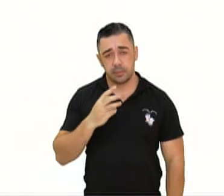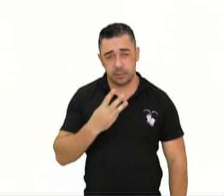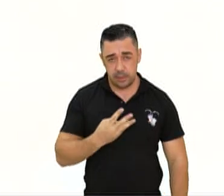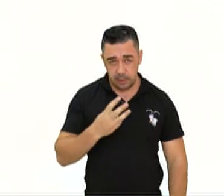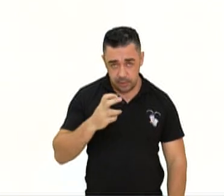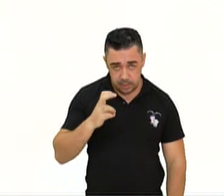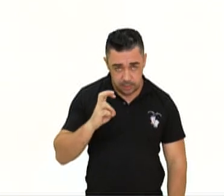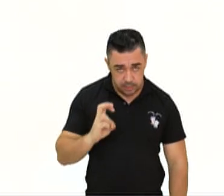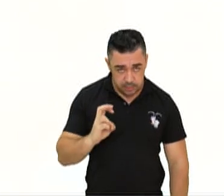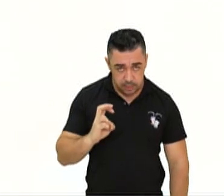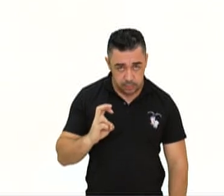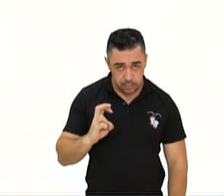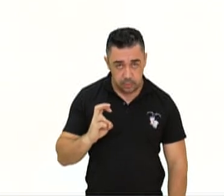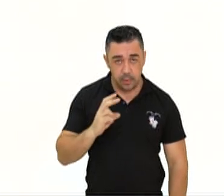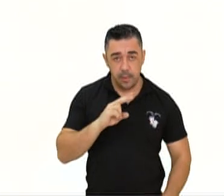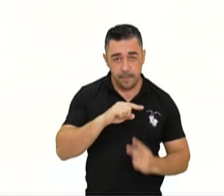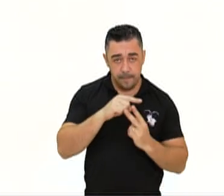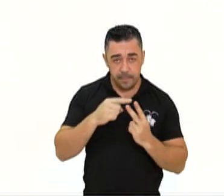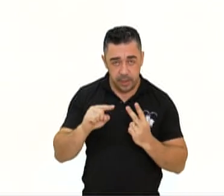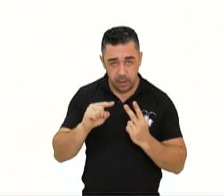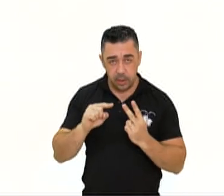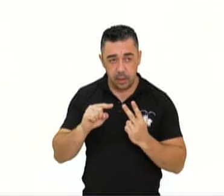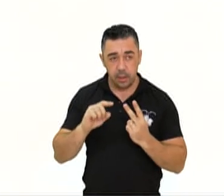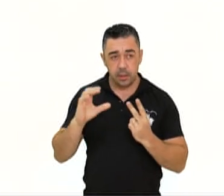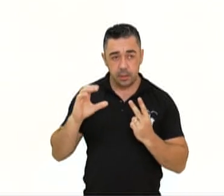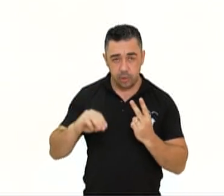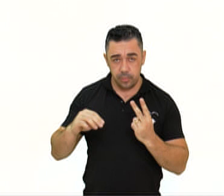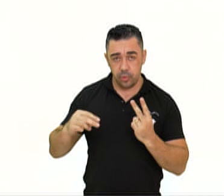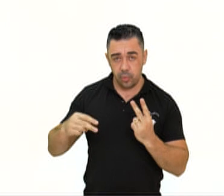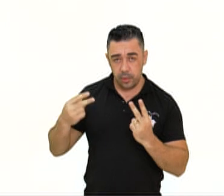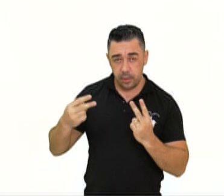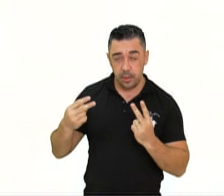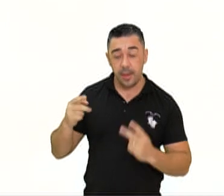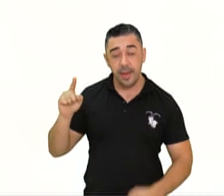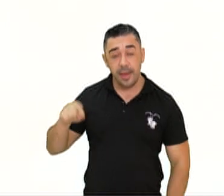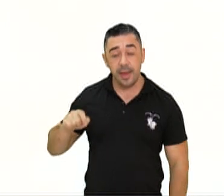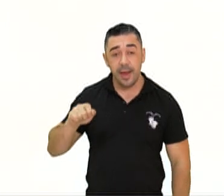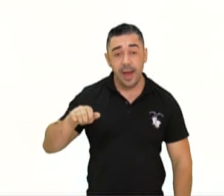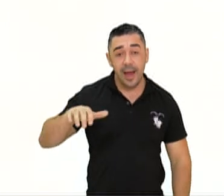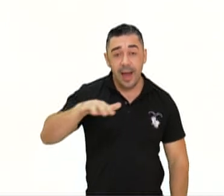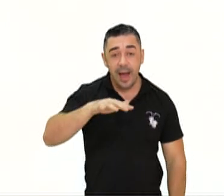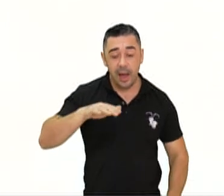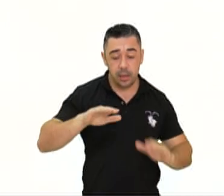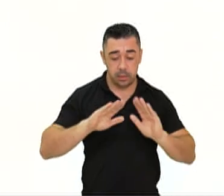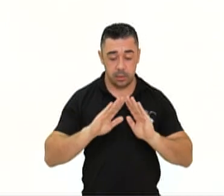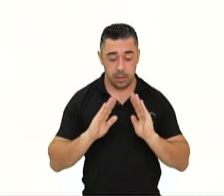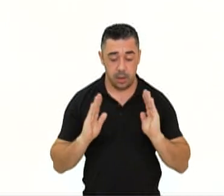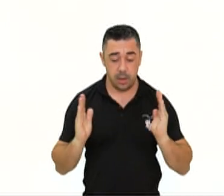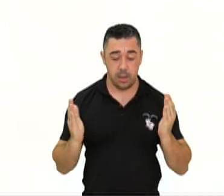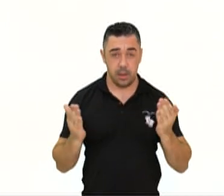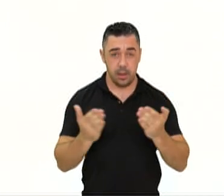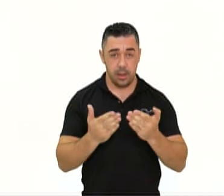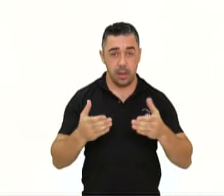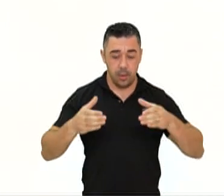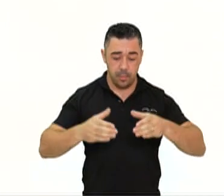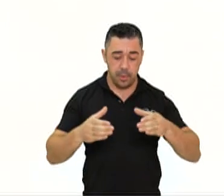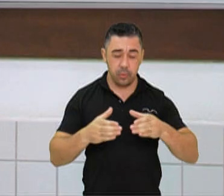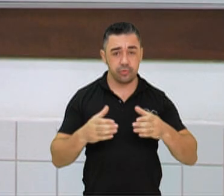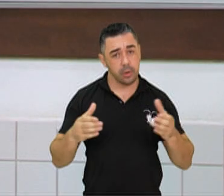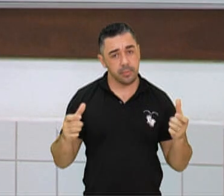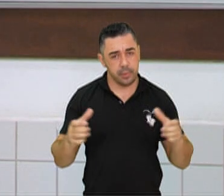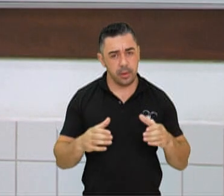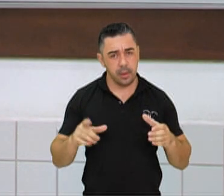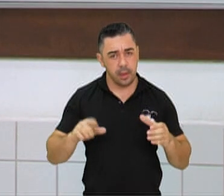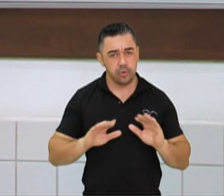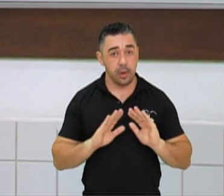é o 35 π centímetros quadrados. Então, essa é a área do nosso baldinho lá de praia, né? Somente